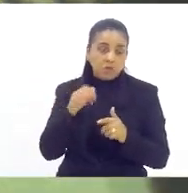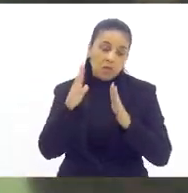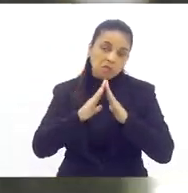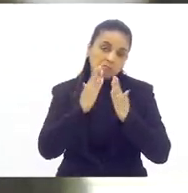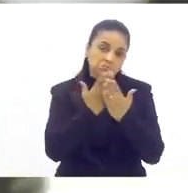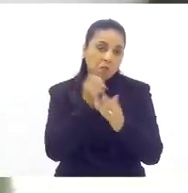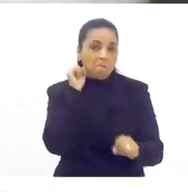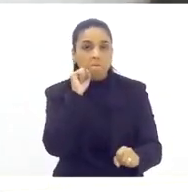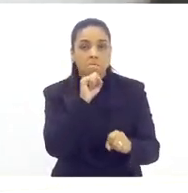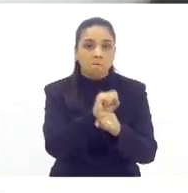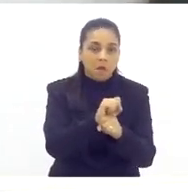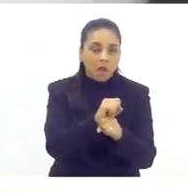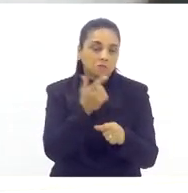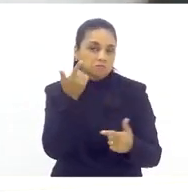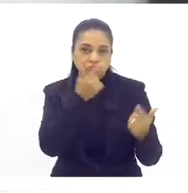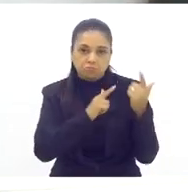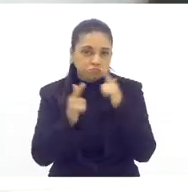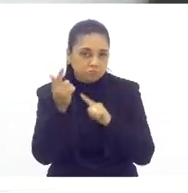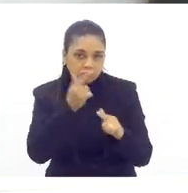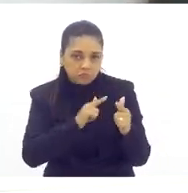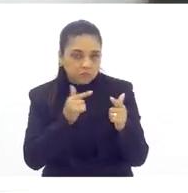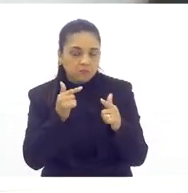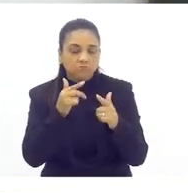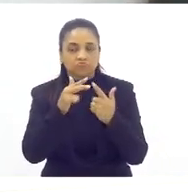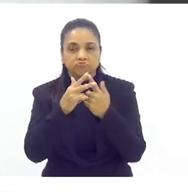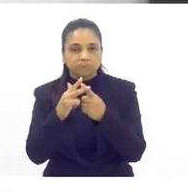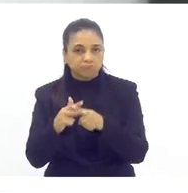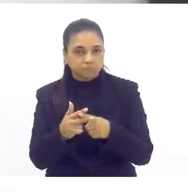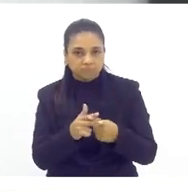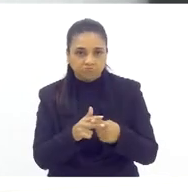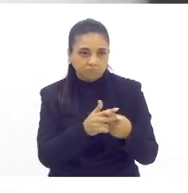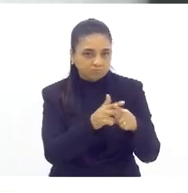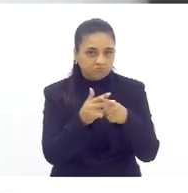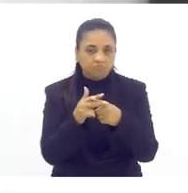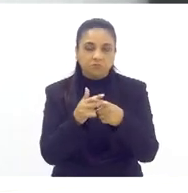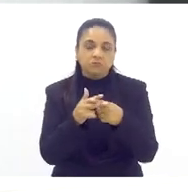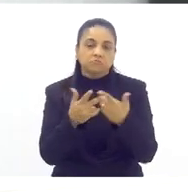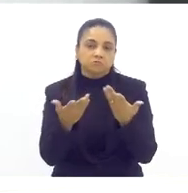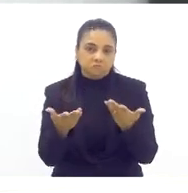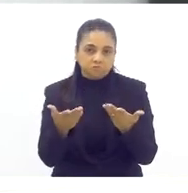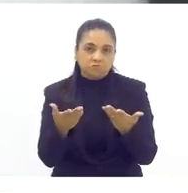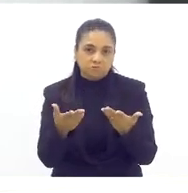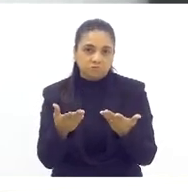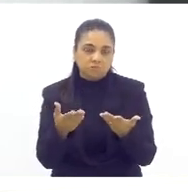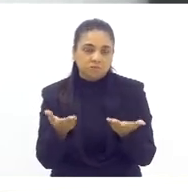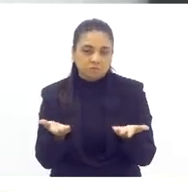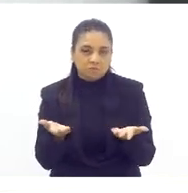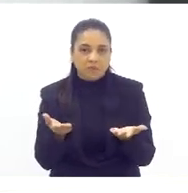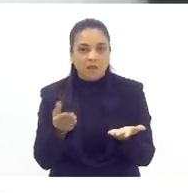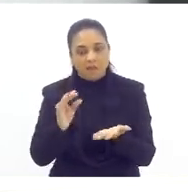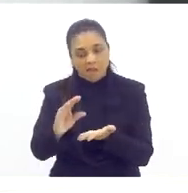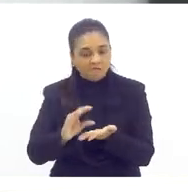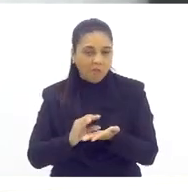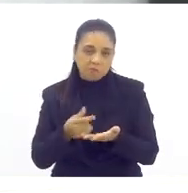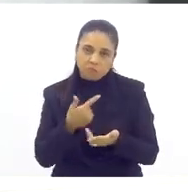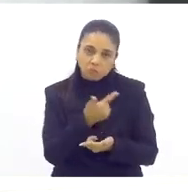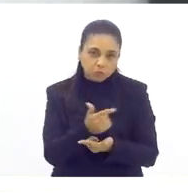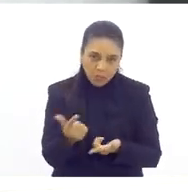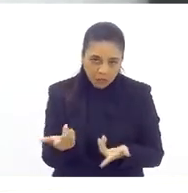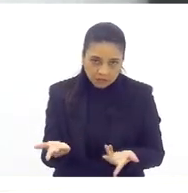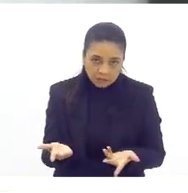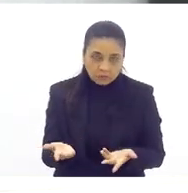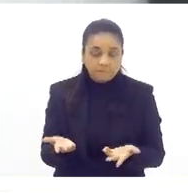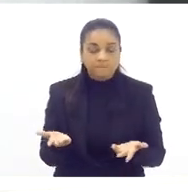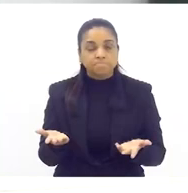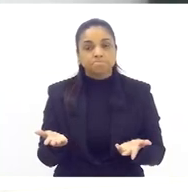sem sem conseguir fazer as suas manutenções e muitas das vezes sem o devido sem a devida verbo Além